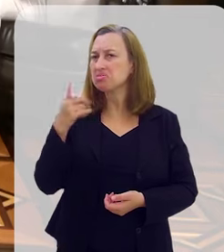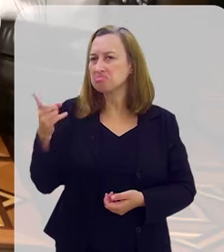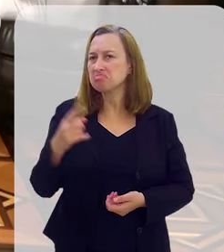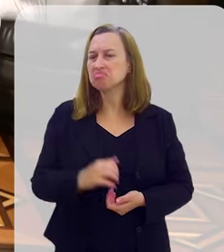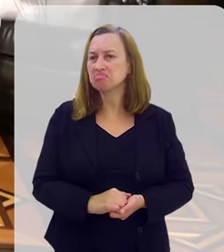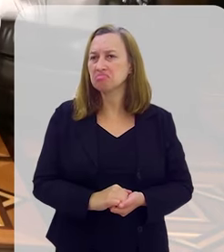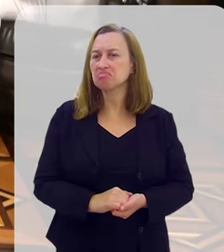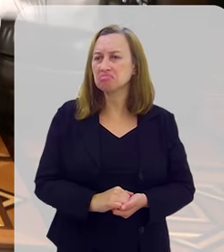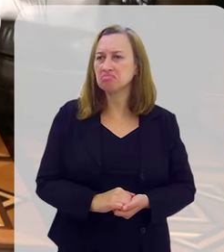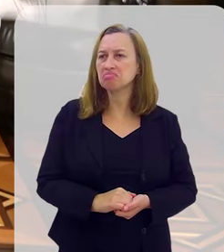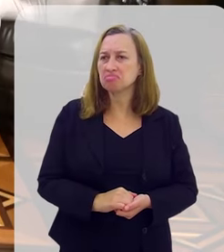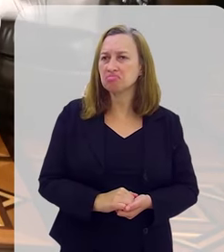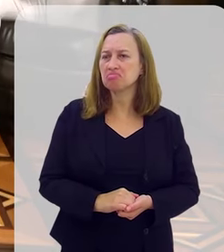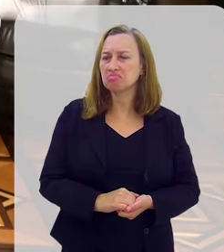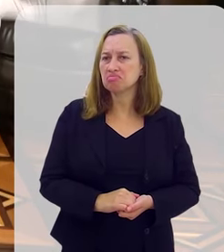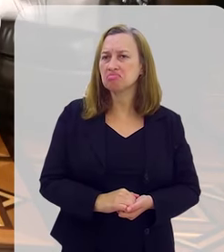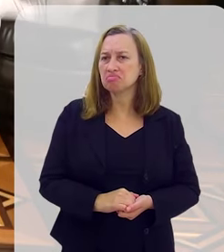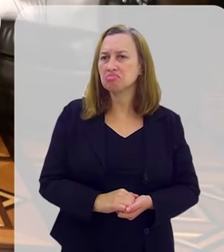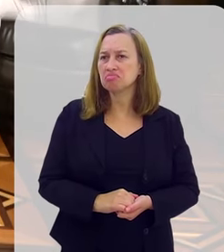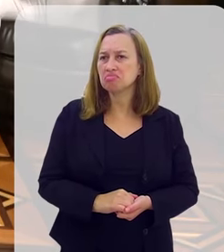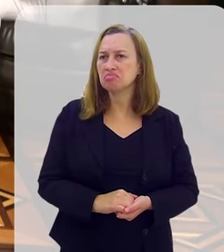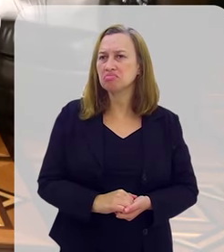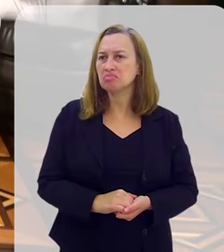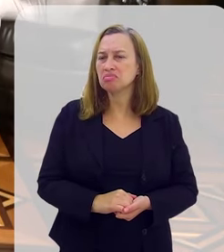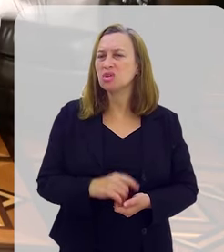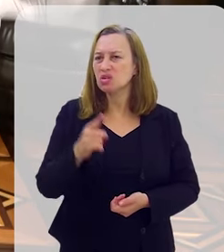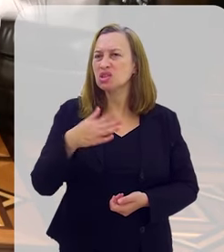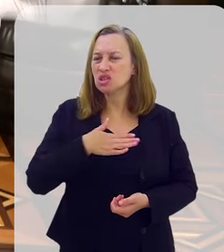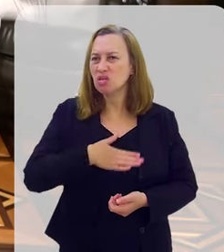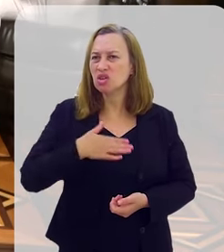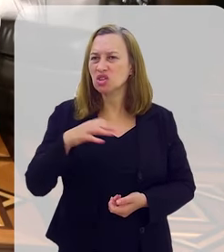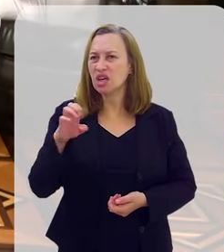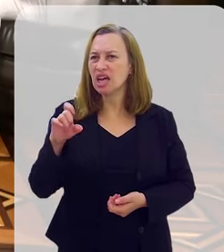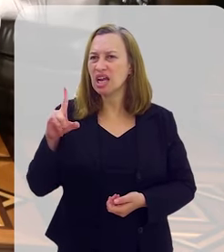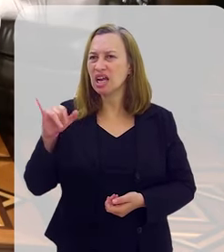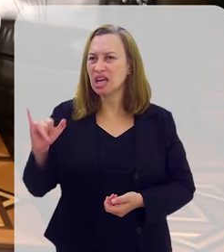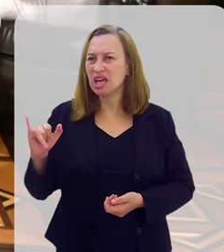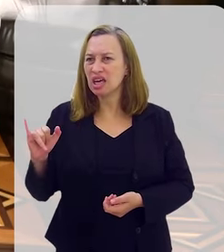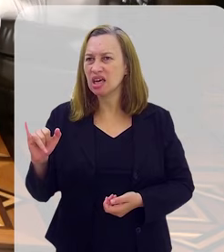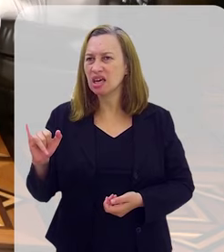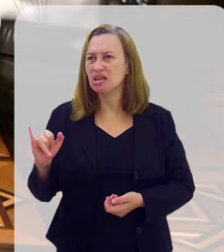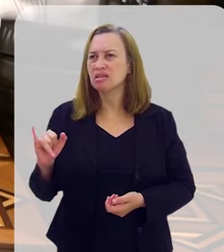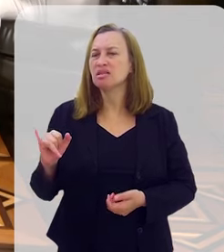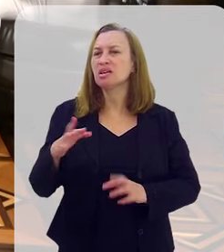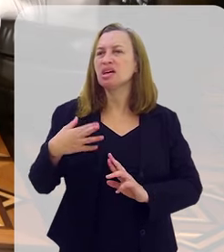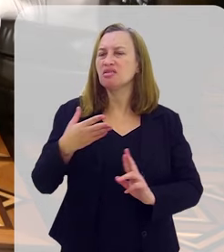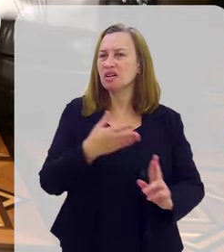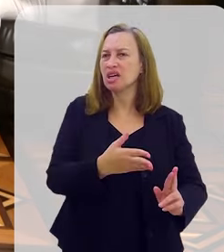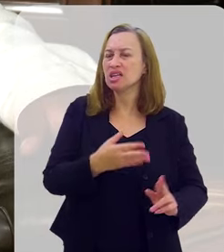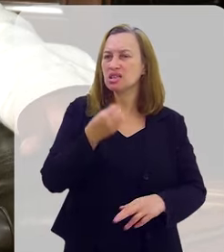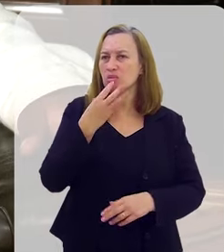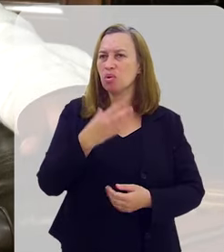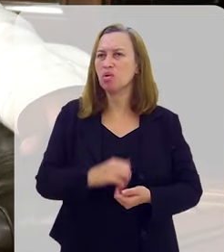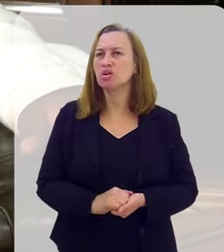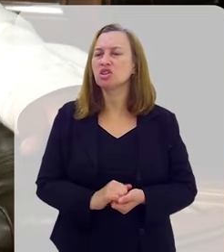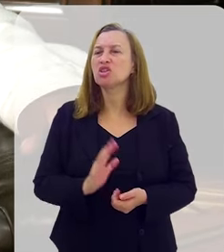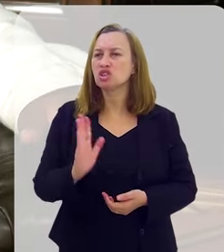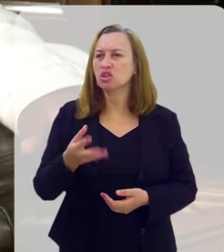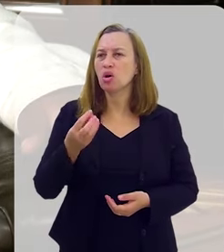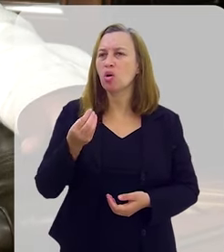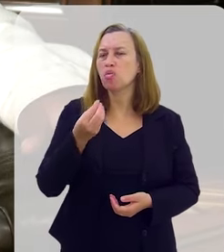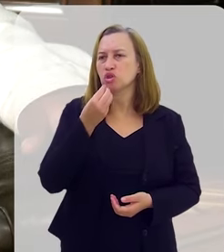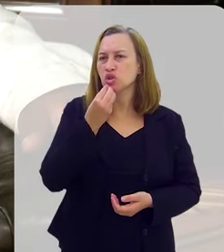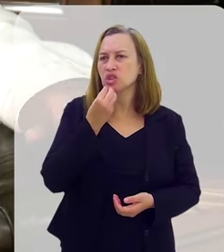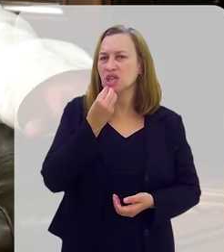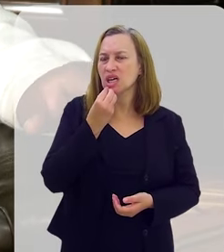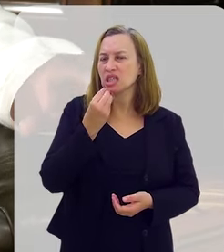processo, encontro mais, né? Mais encontro, né? Isso mesmo. E tu gosta do Eli? Meu Deus do céu, grande referência. Já tive a oportunidade